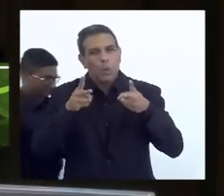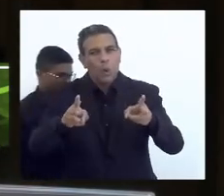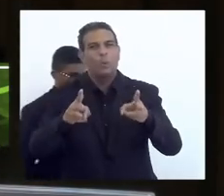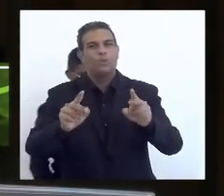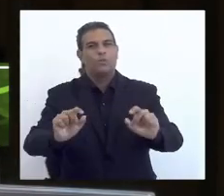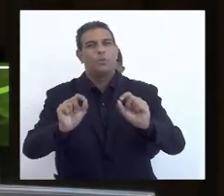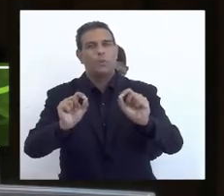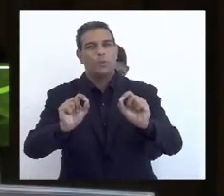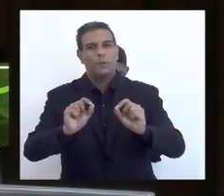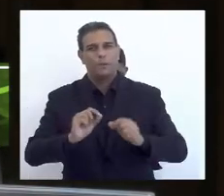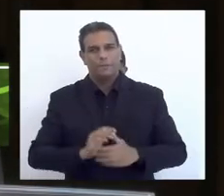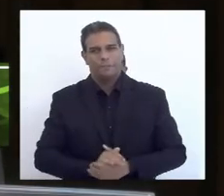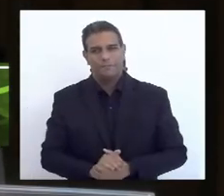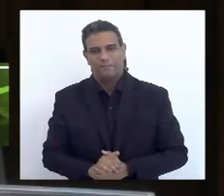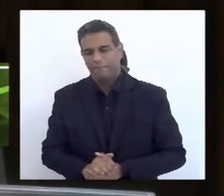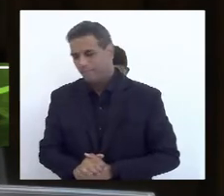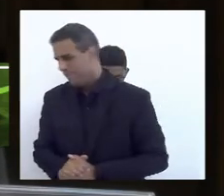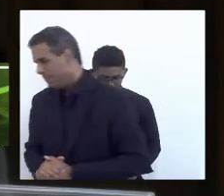final.